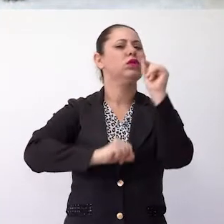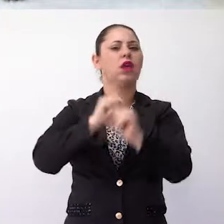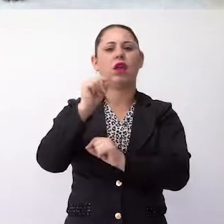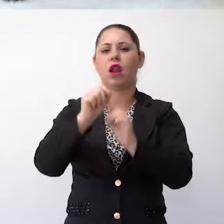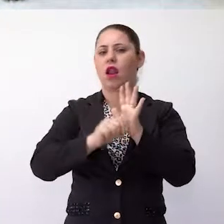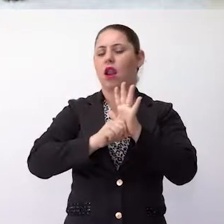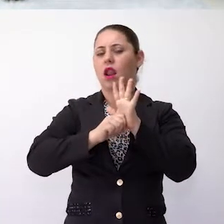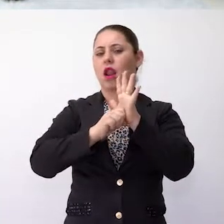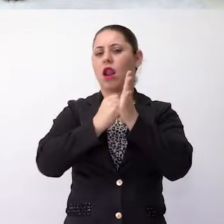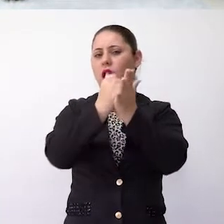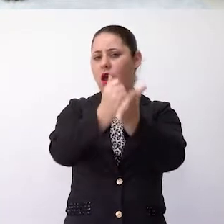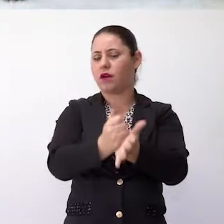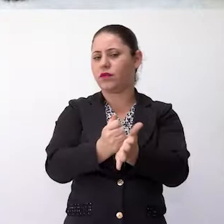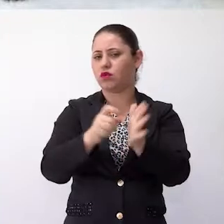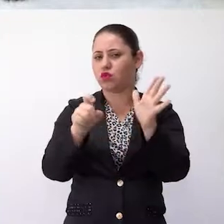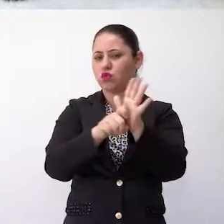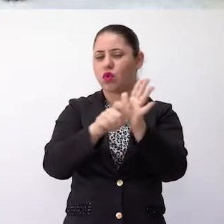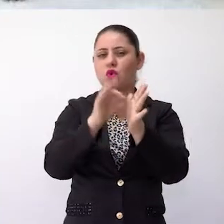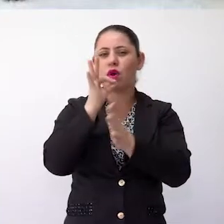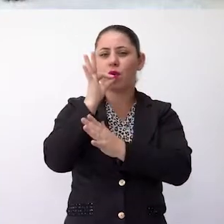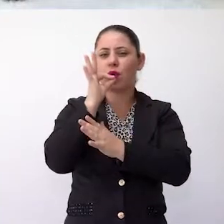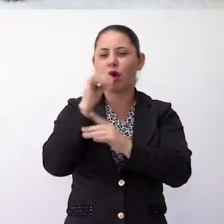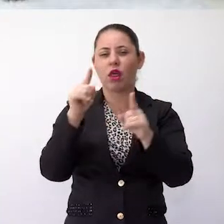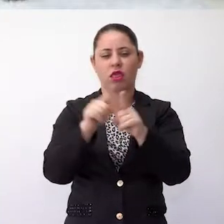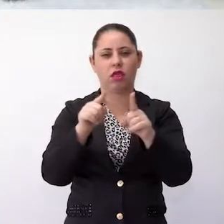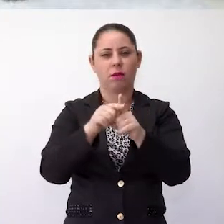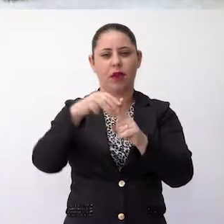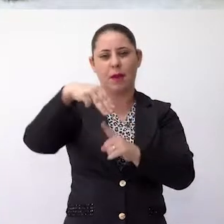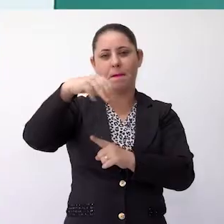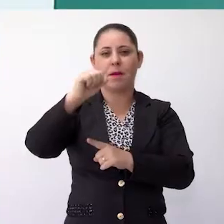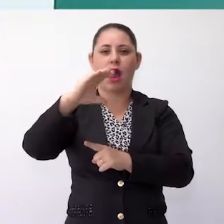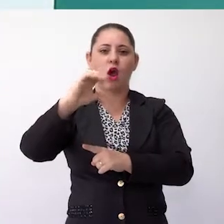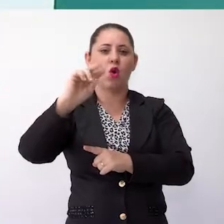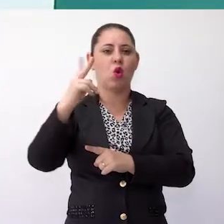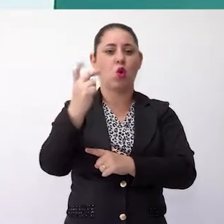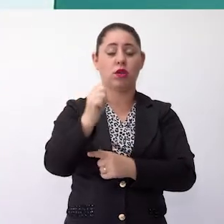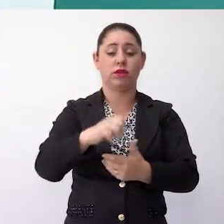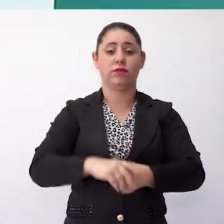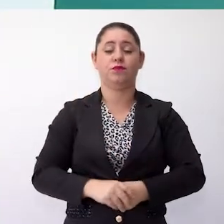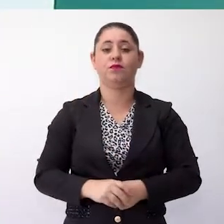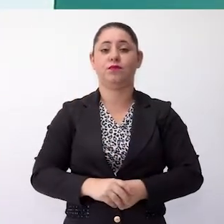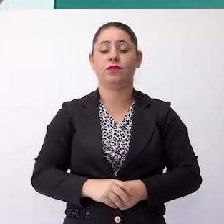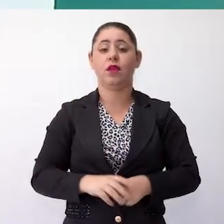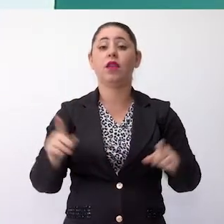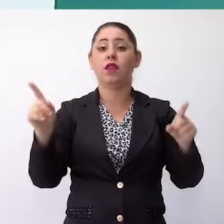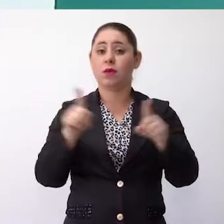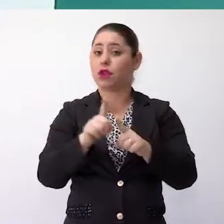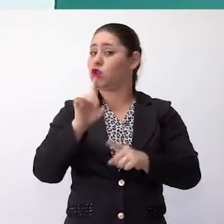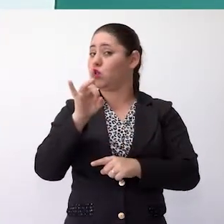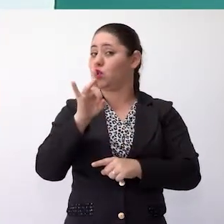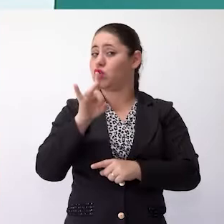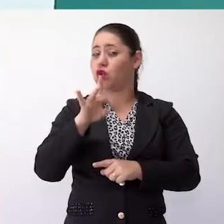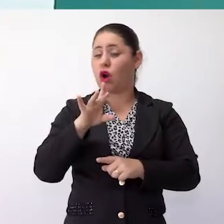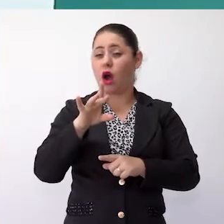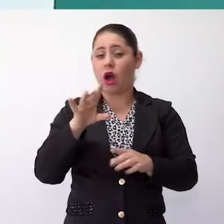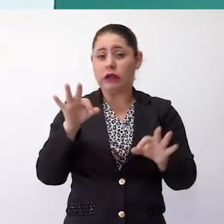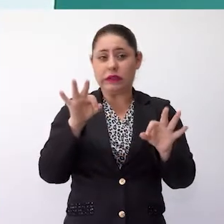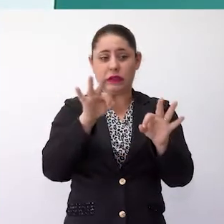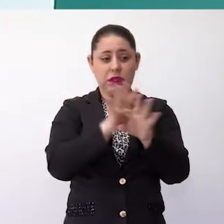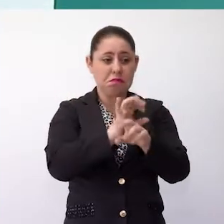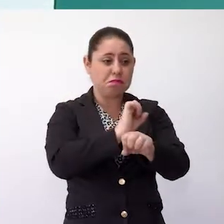uma base nossa, né, que é a de Vista Alegre, né? O coronel comandou a rodoviária também, ele sabe bem. Só no combate desse crime